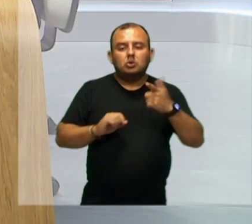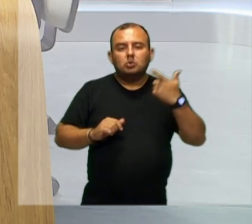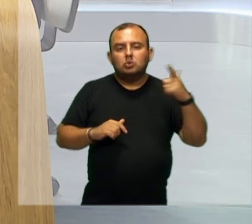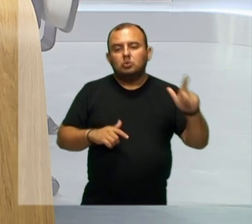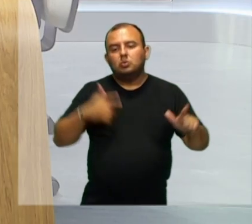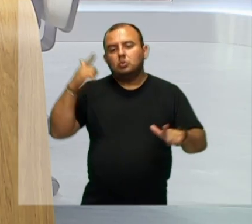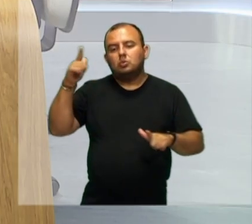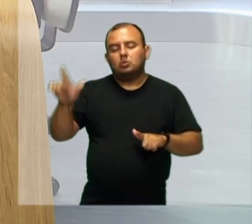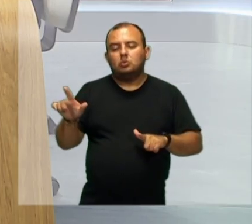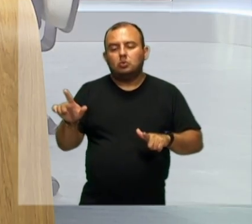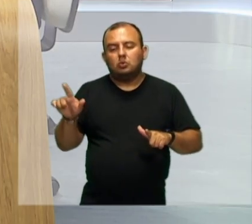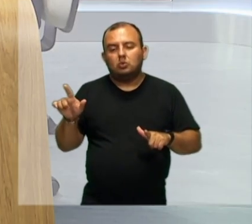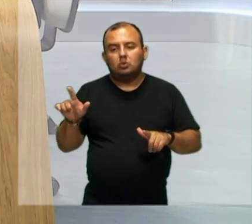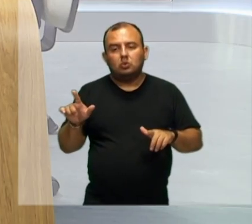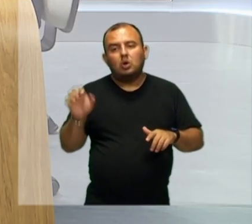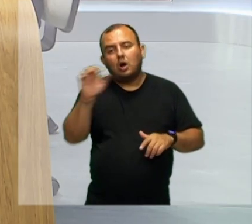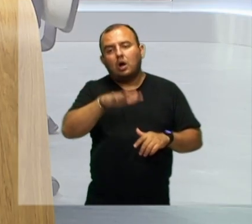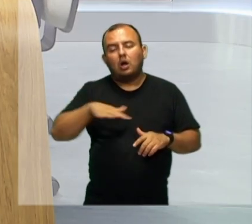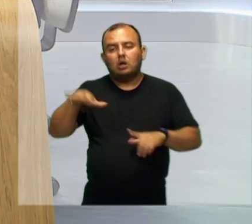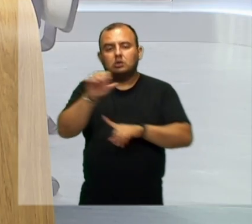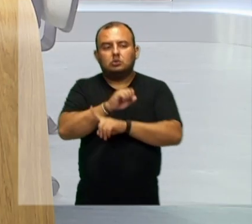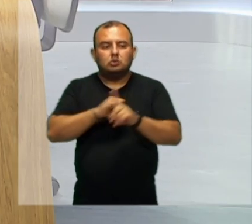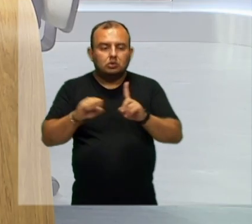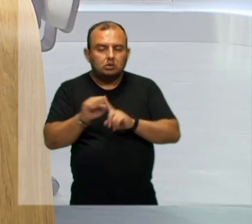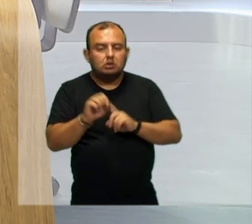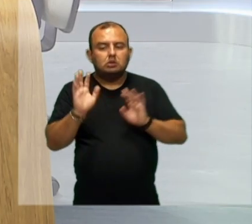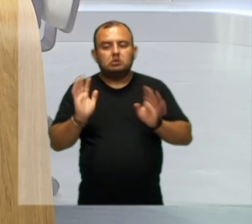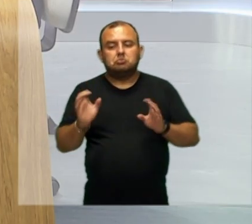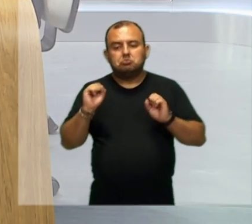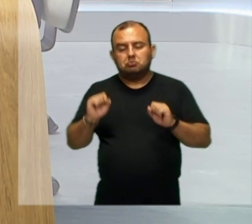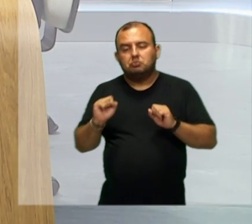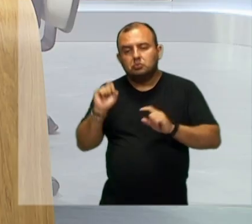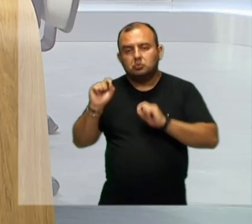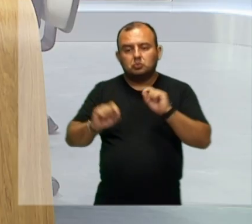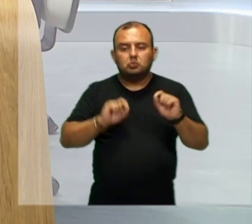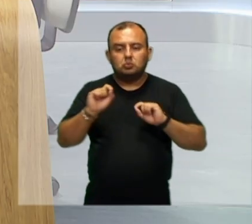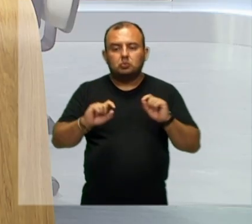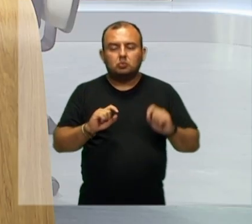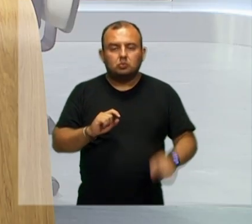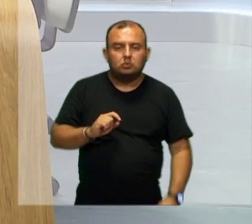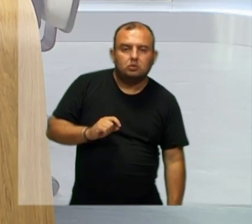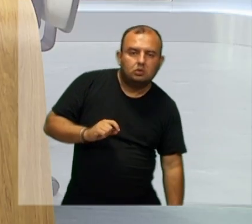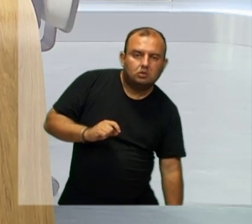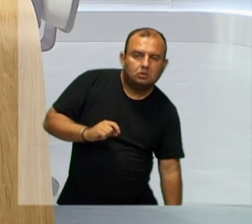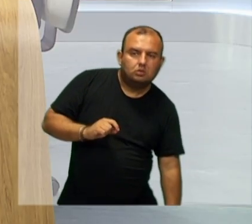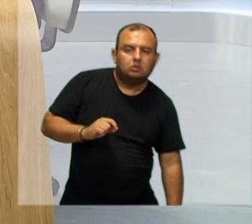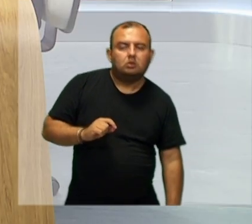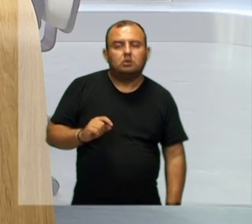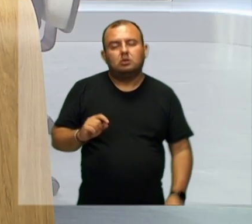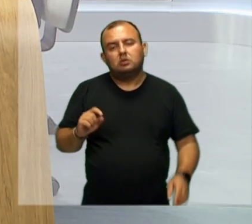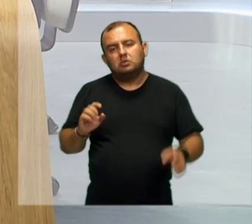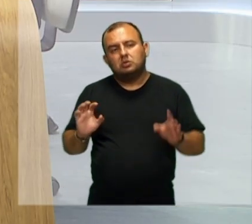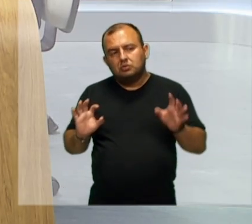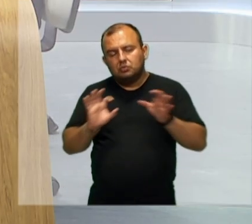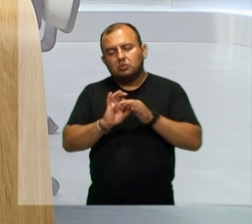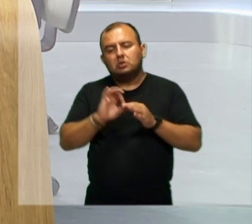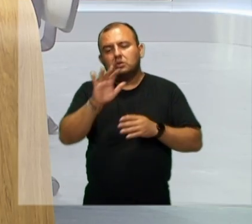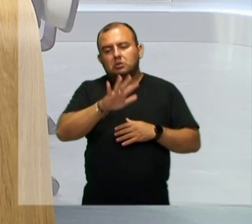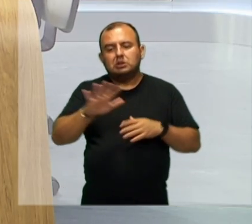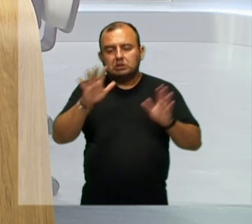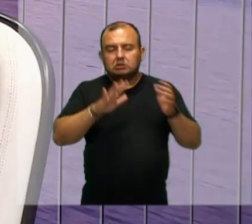os demais setores da sociedade, a gente pode sim buscar colar a nossa imagem, buscar patrocínio,